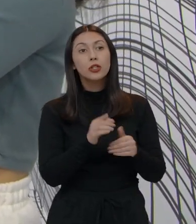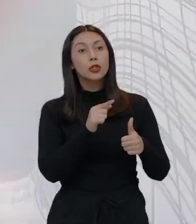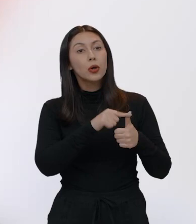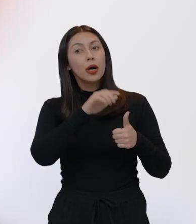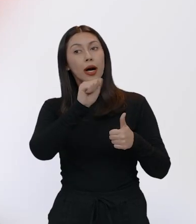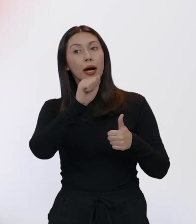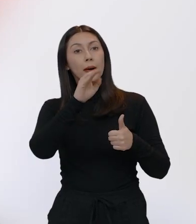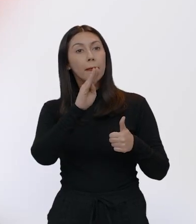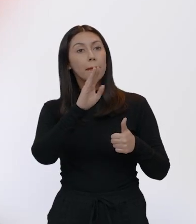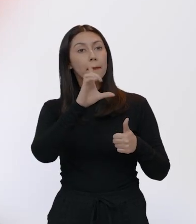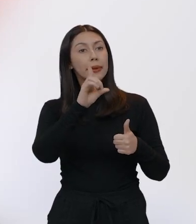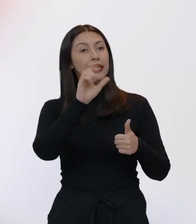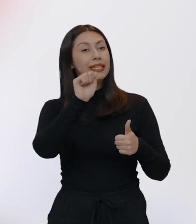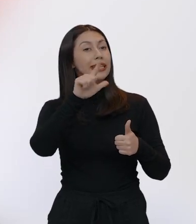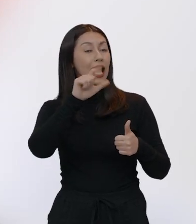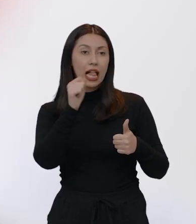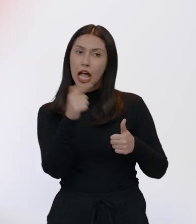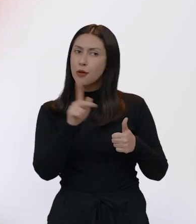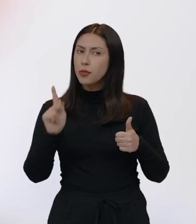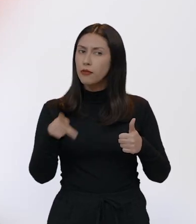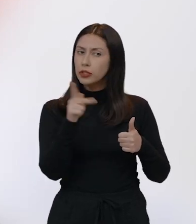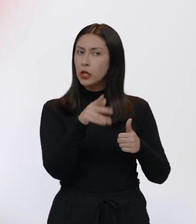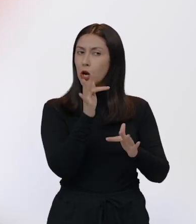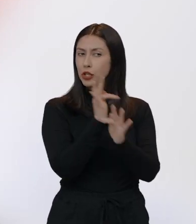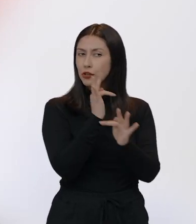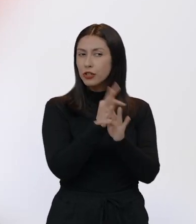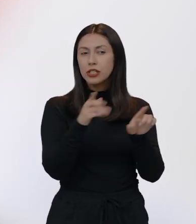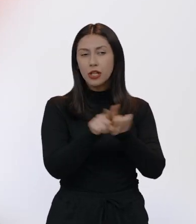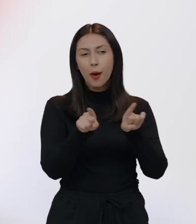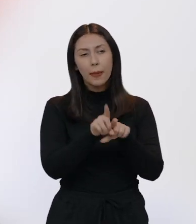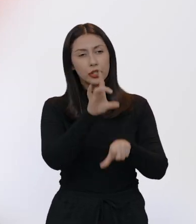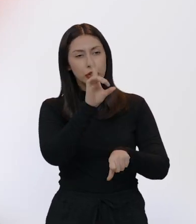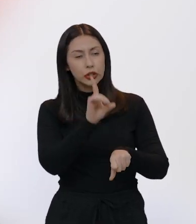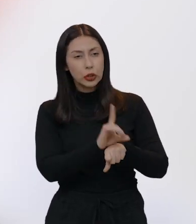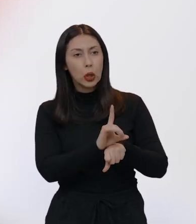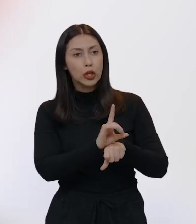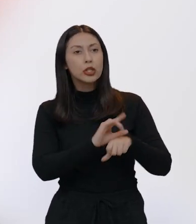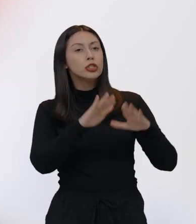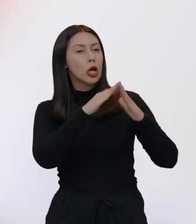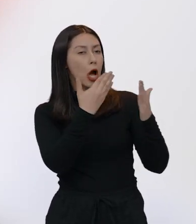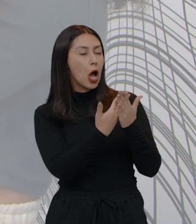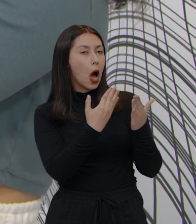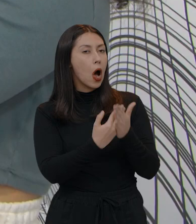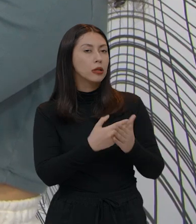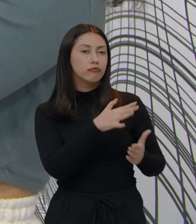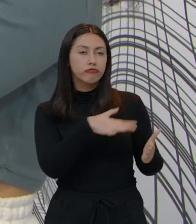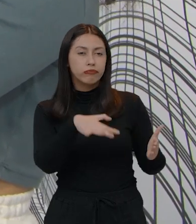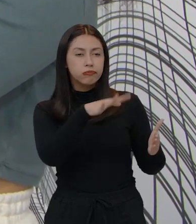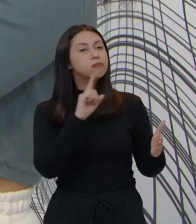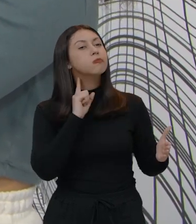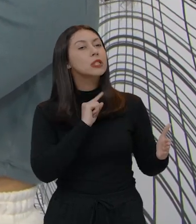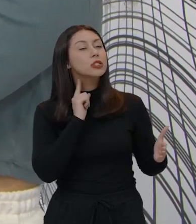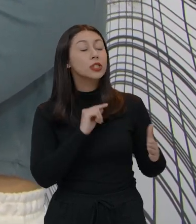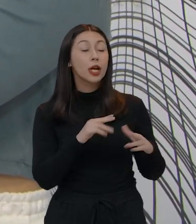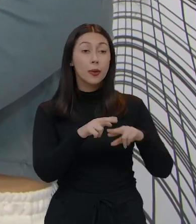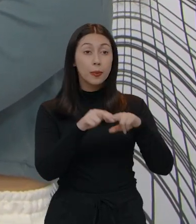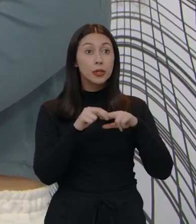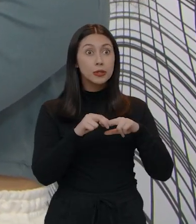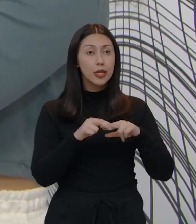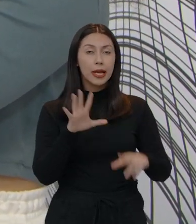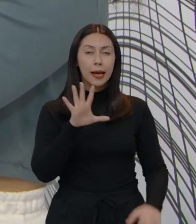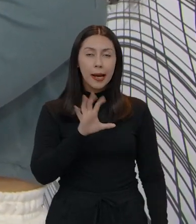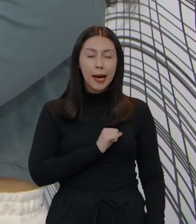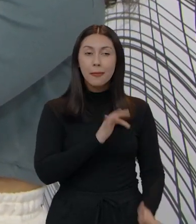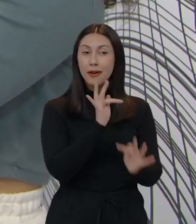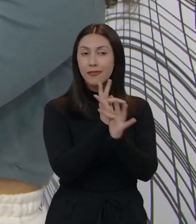de física e ele é diretor de uma rede de escolas no interior de Minas Gerais. Então, devido a essa paixão que ele tem